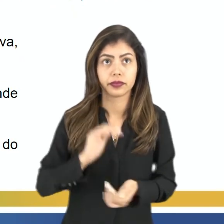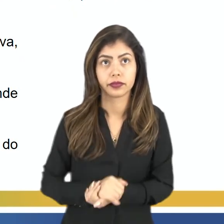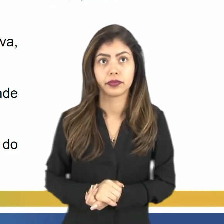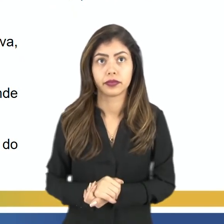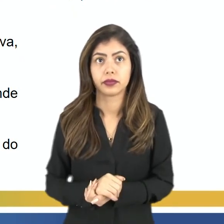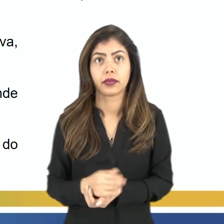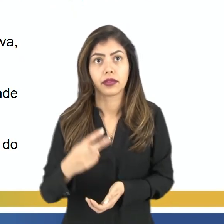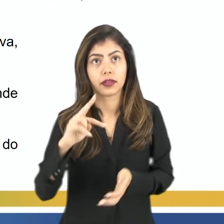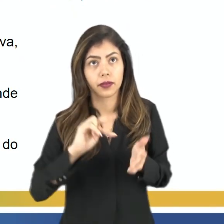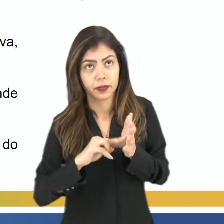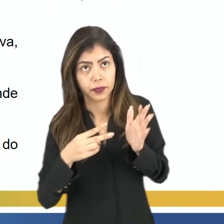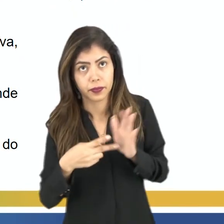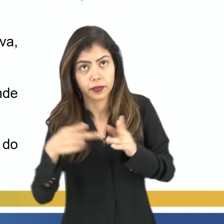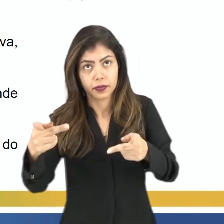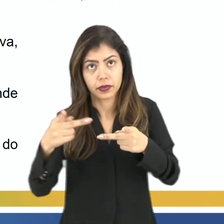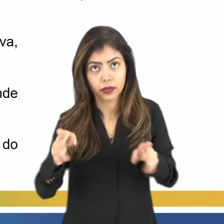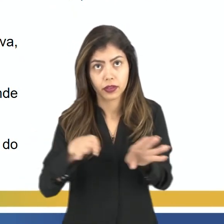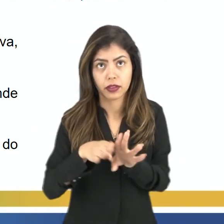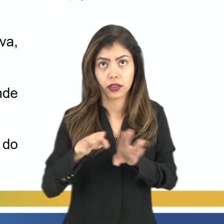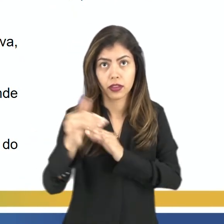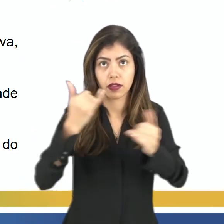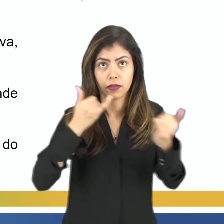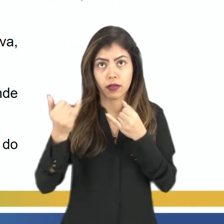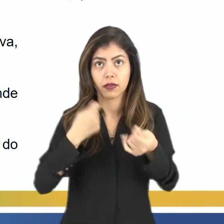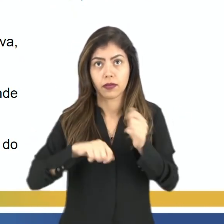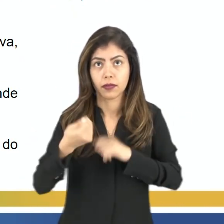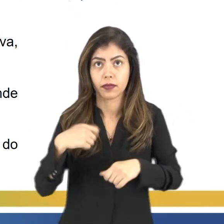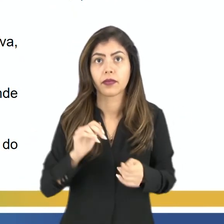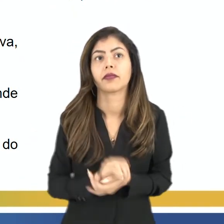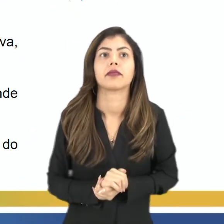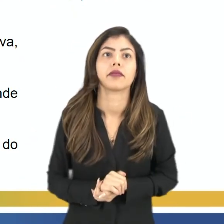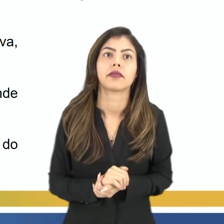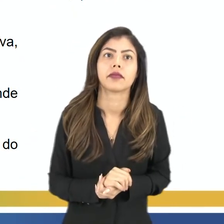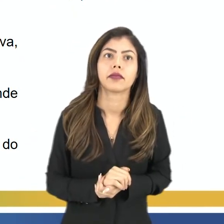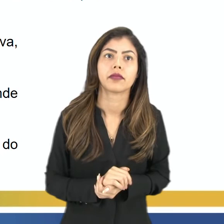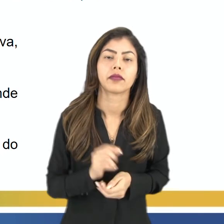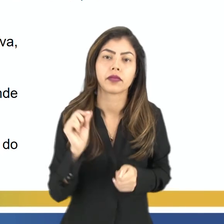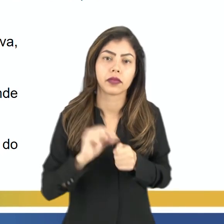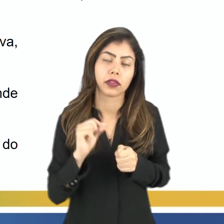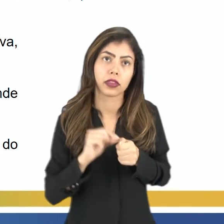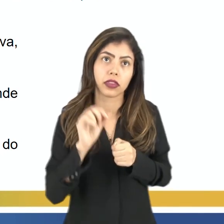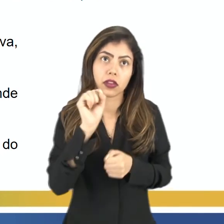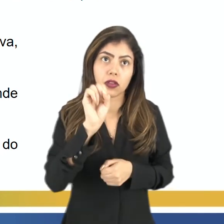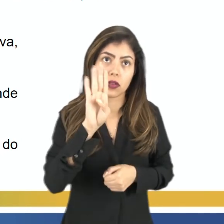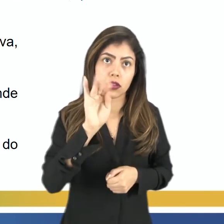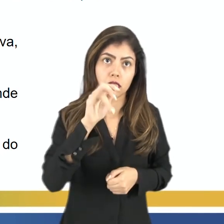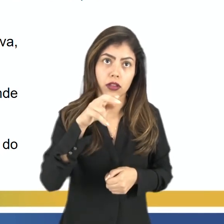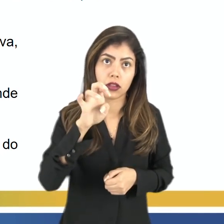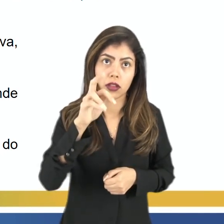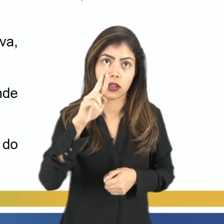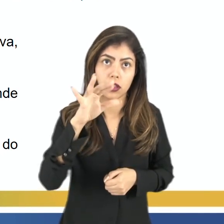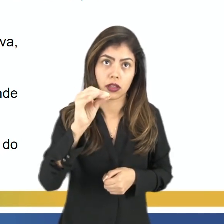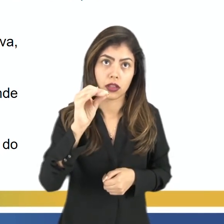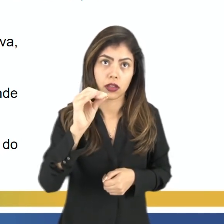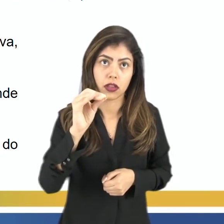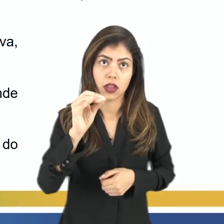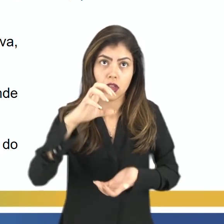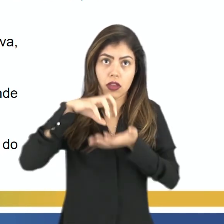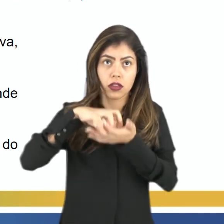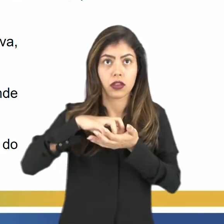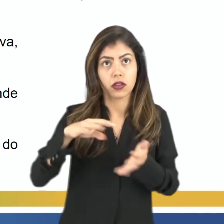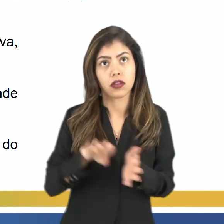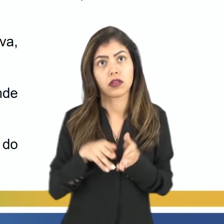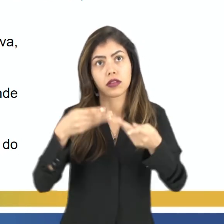a participação significativa do setor informal da economia, em função do subemprego nos setores do comércio e